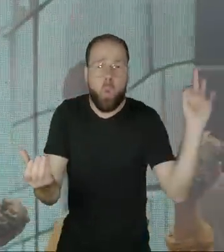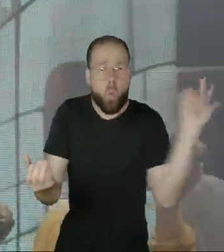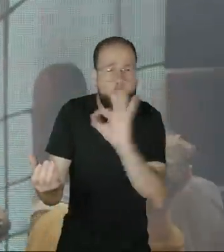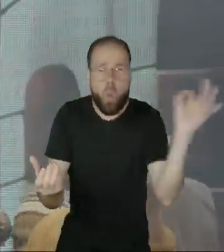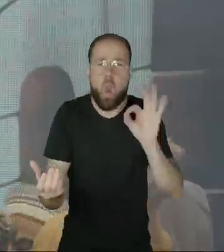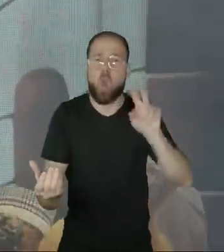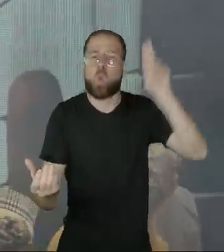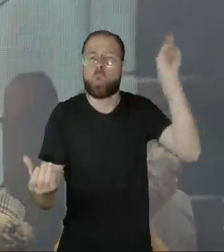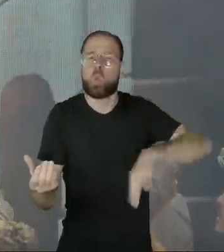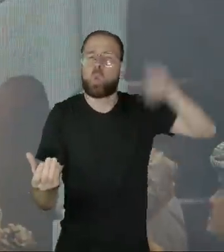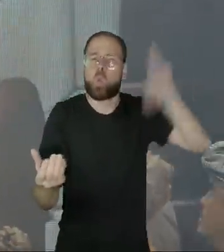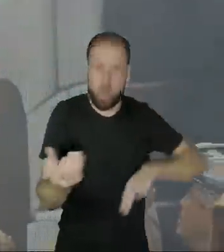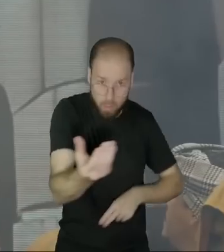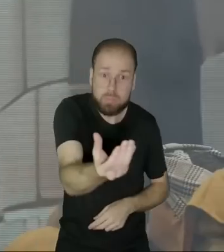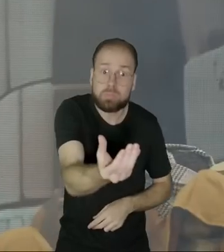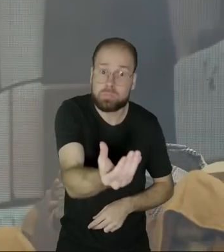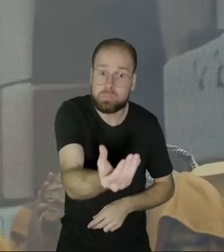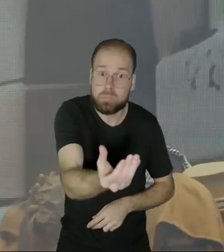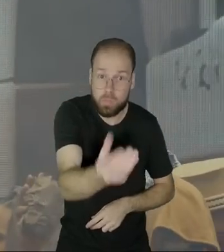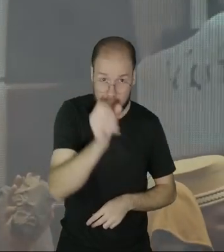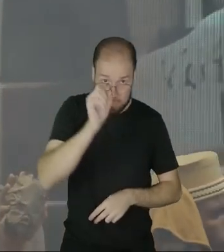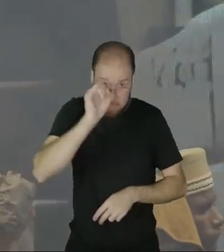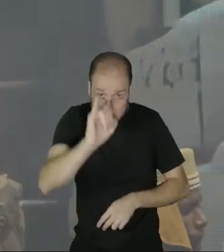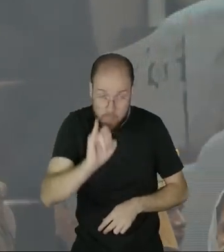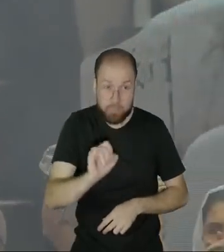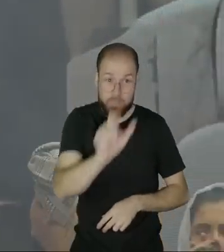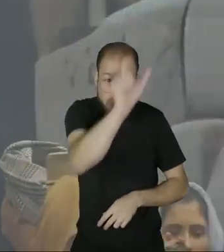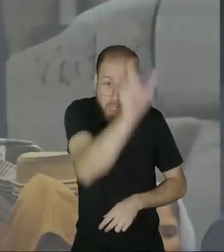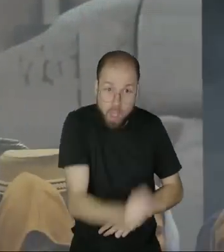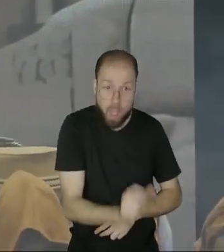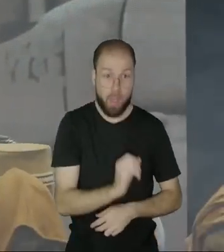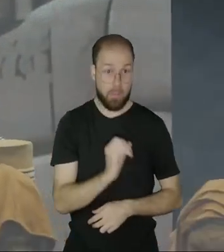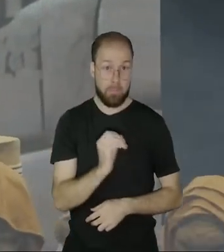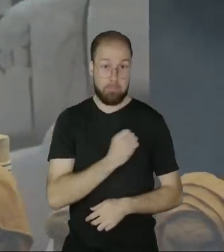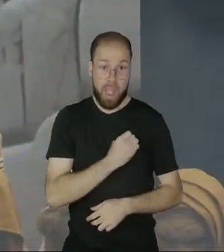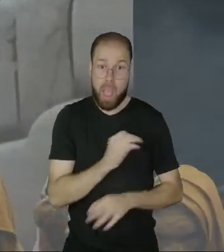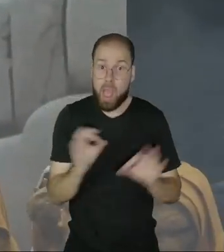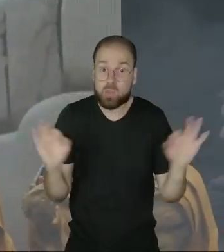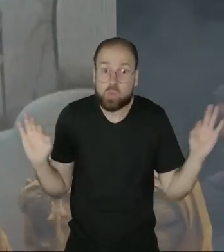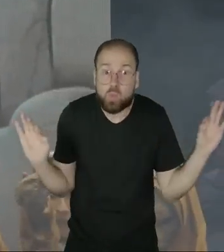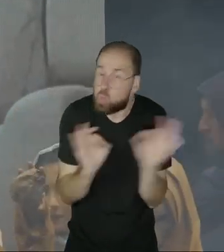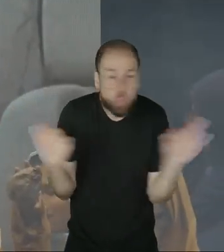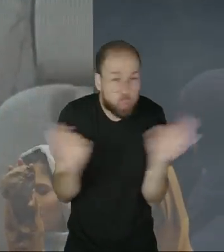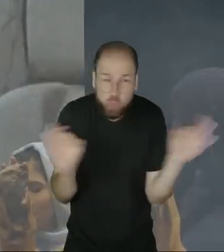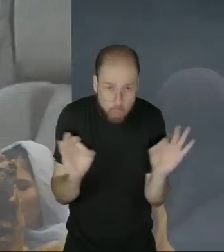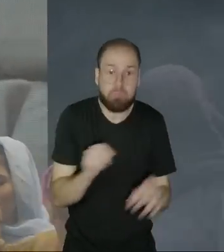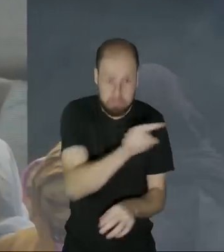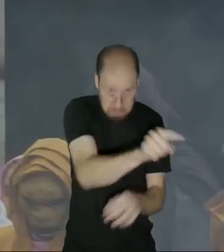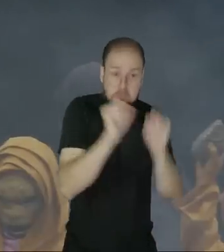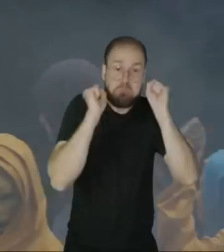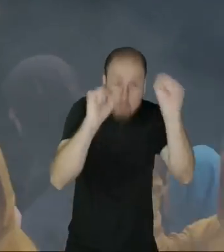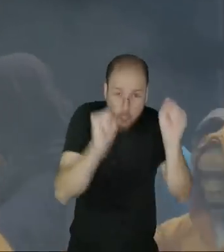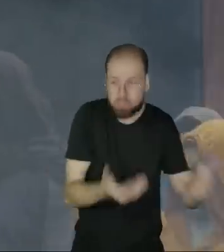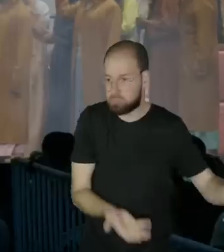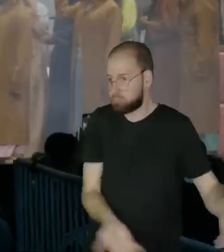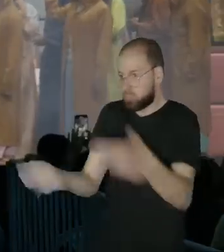Aquele dentre vós que estiver sem pecado, que seja o primeiro a lhe atirar uma pedra.